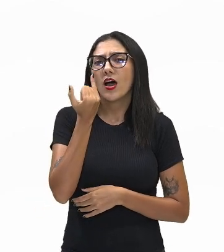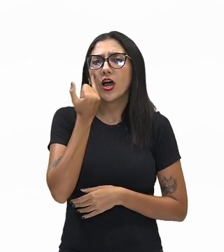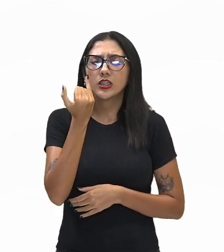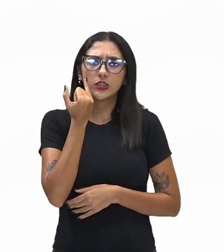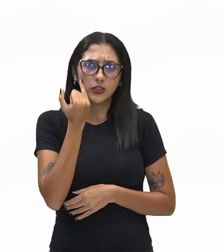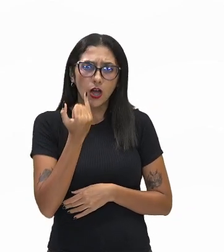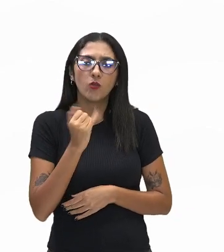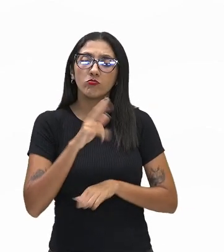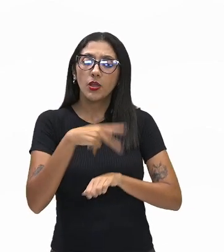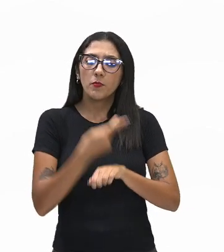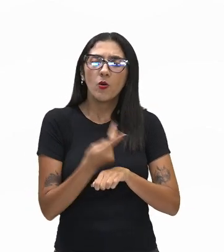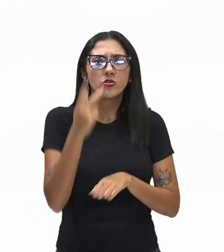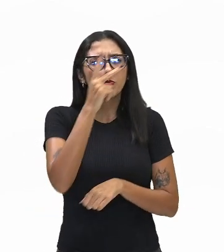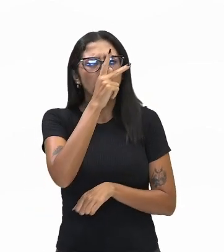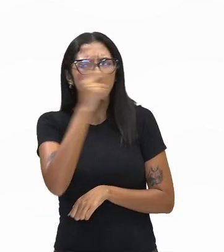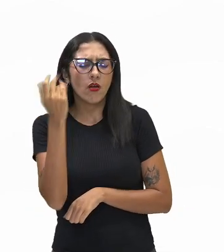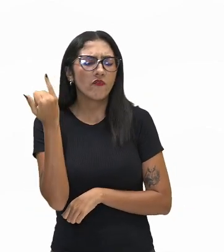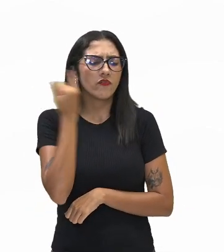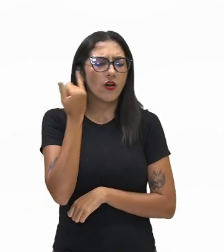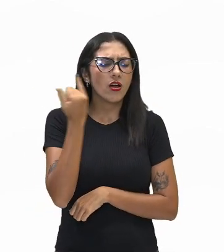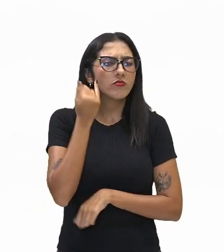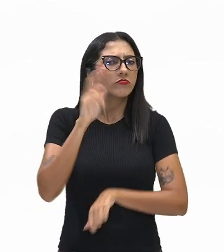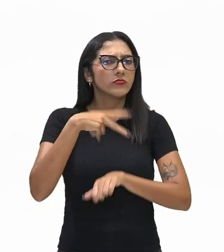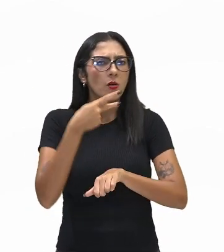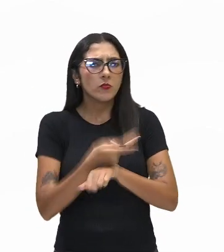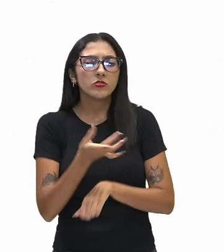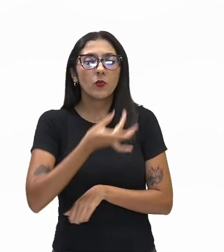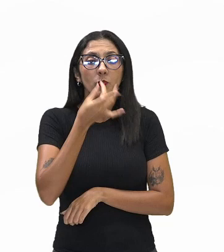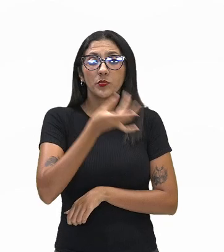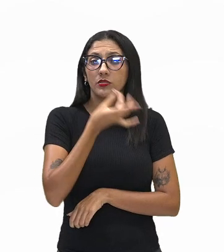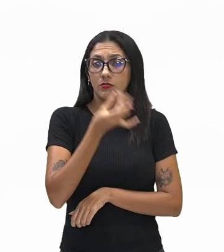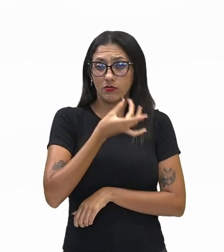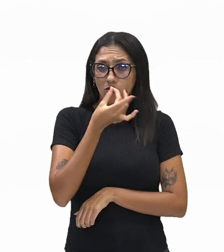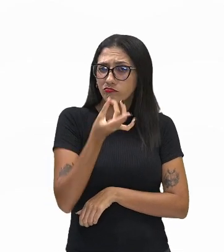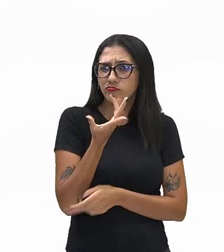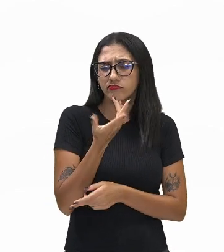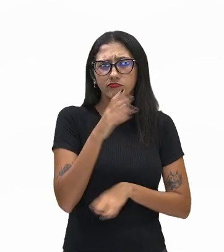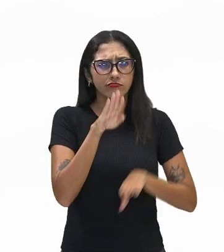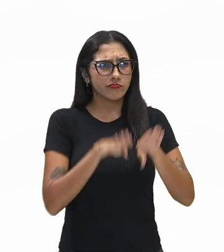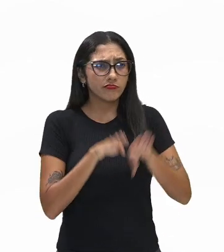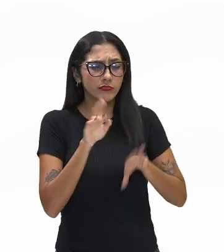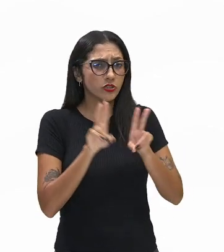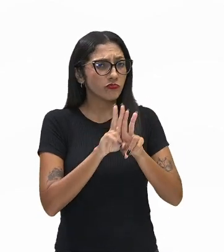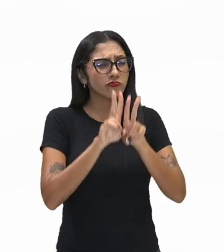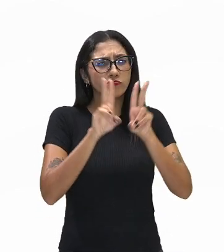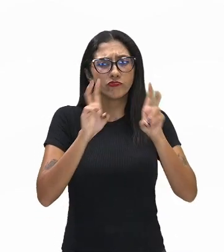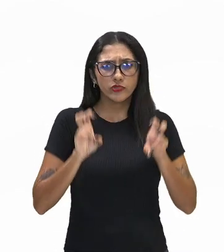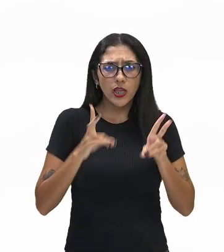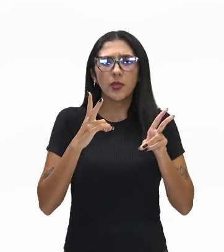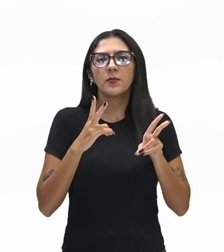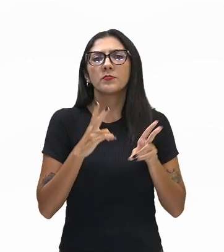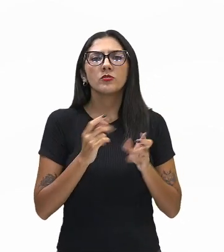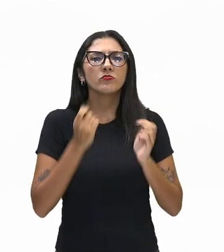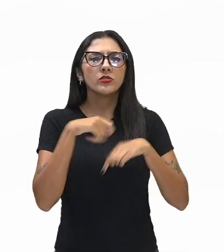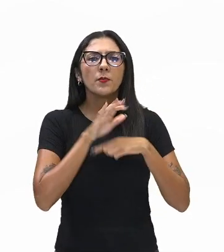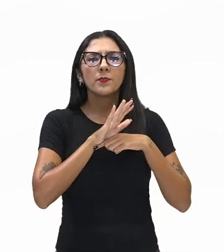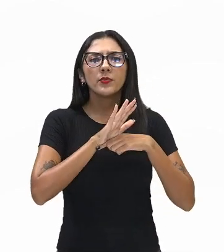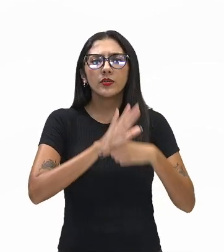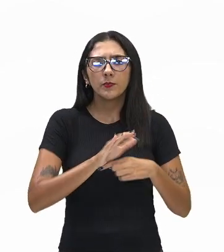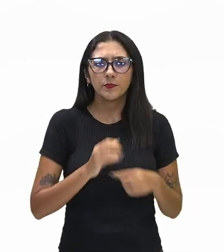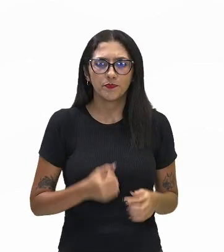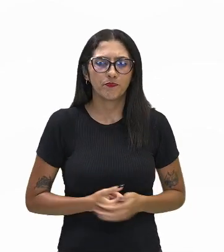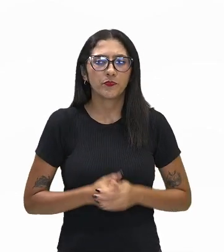emitem opiniões, falam sobre determinado evento, a respeito